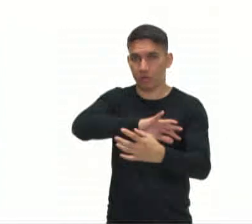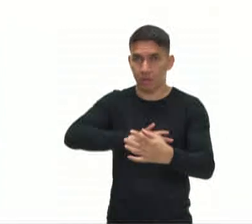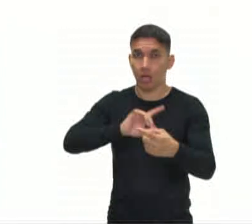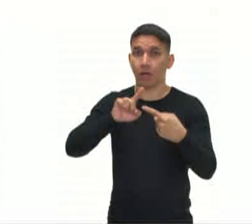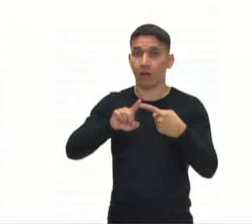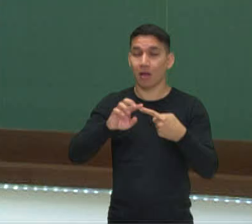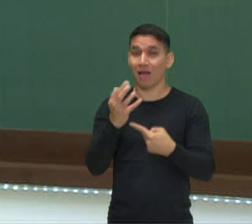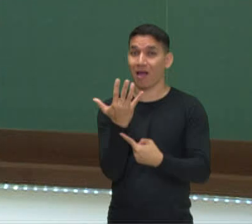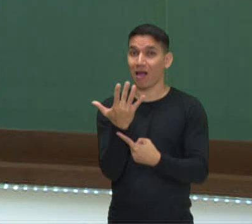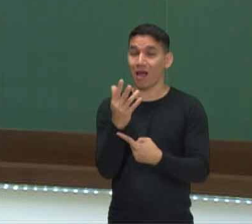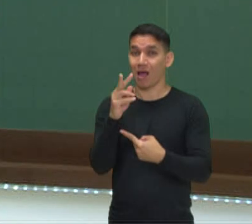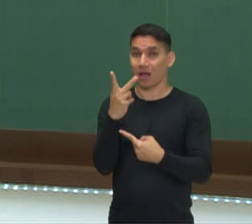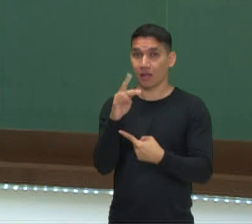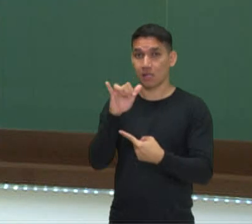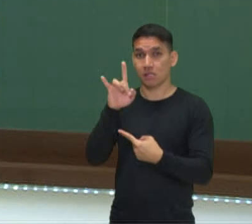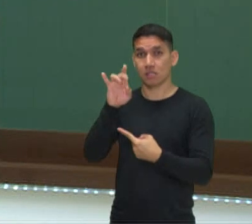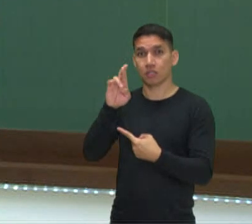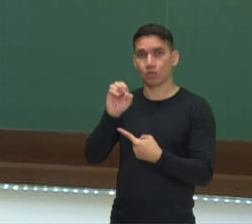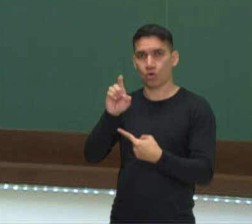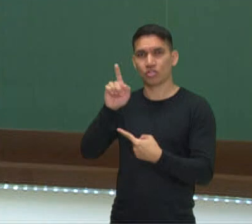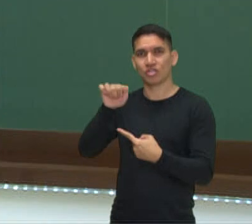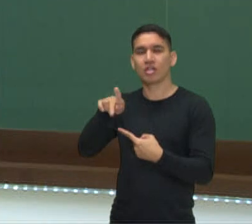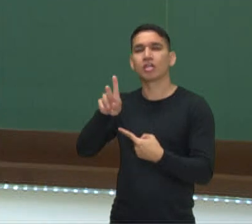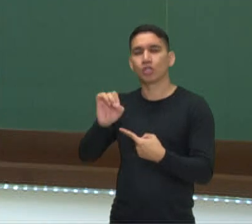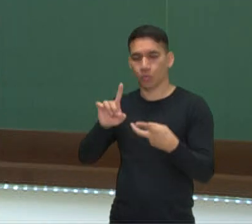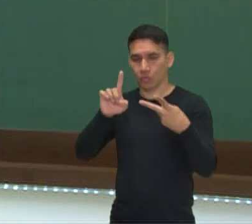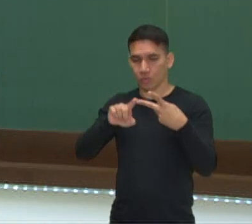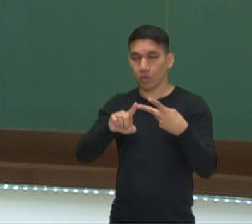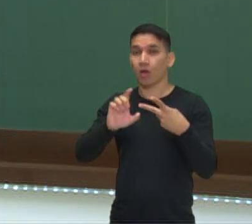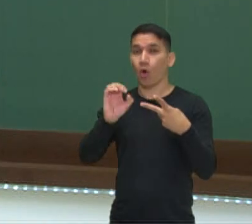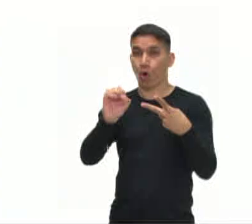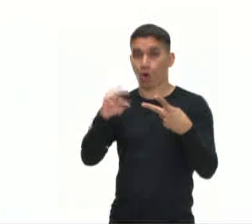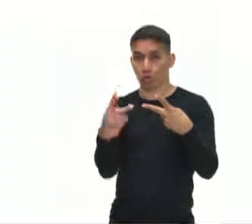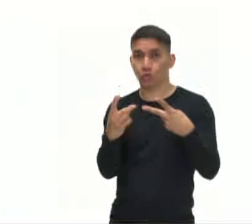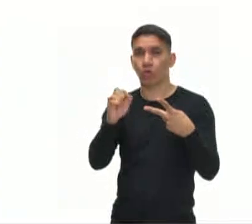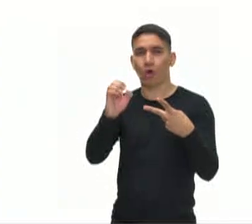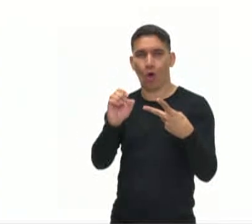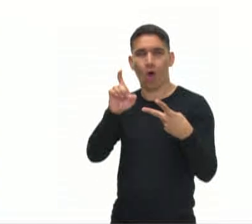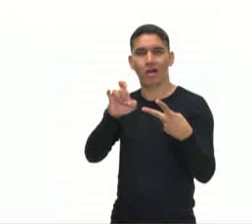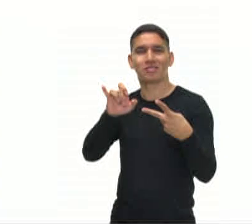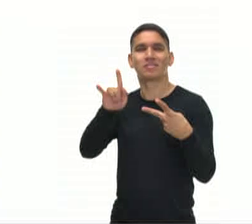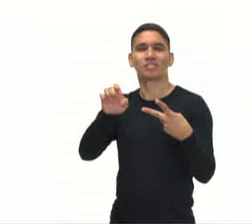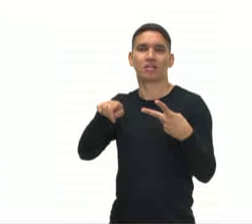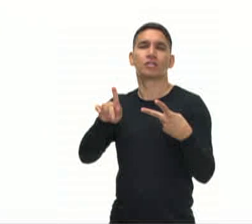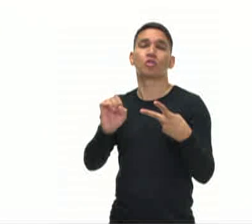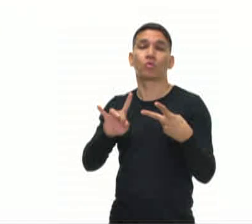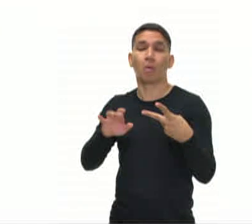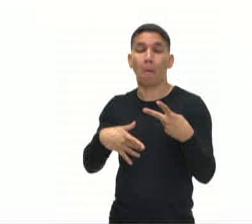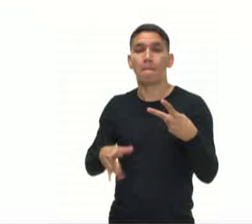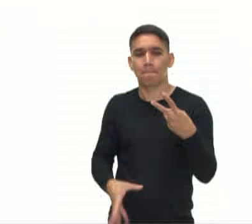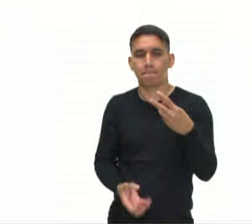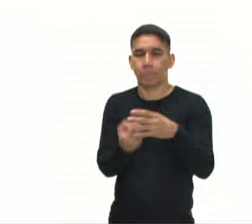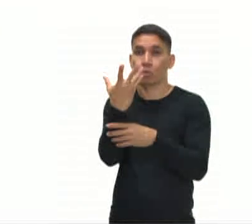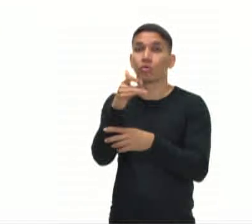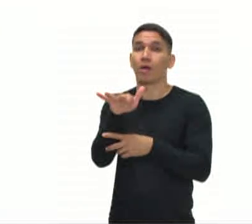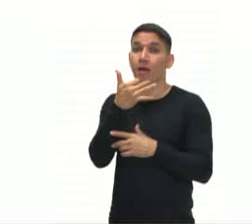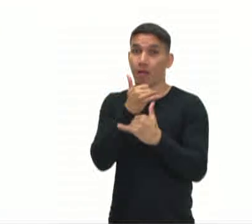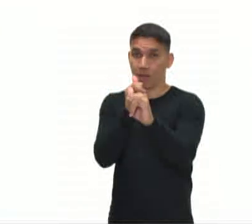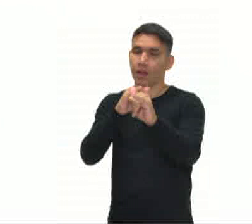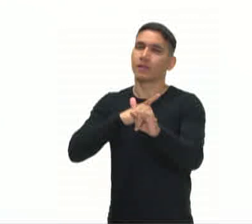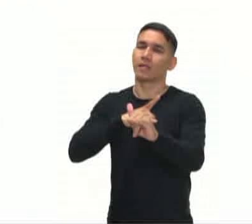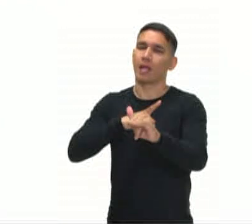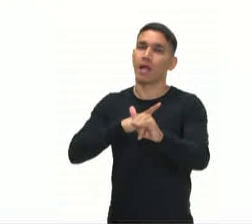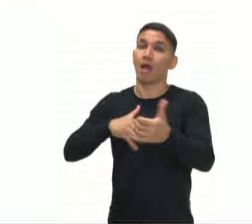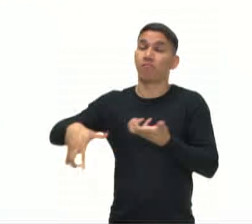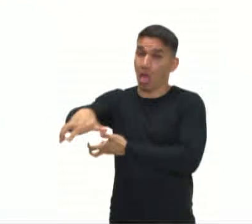gás oxigênio, o O2, e uma descarga elétrica, produzindo vapor de água e energia. Essa reação é lenta,